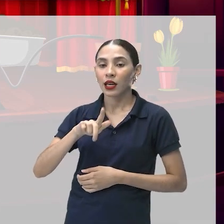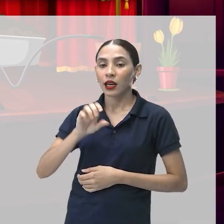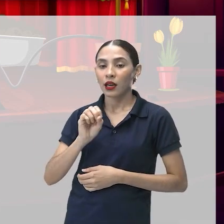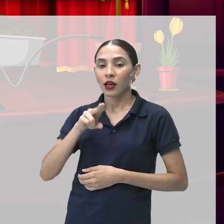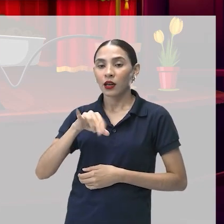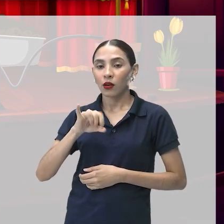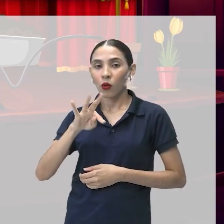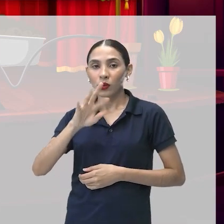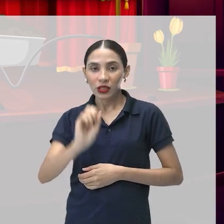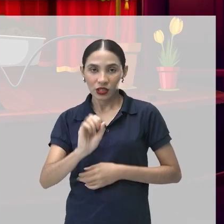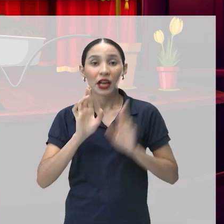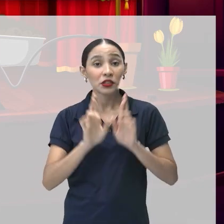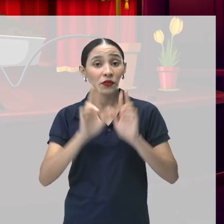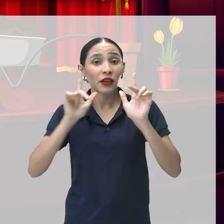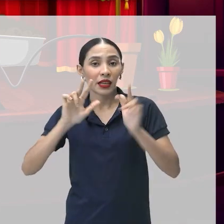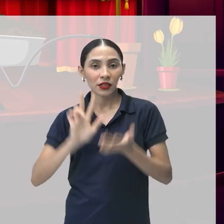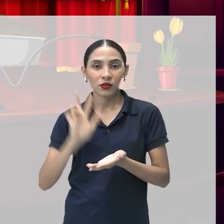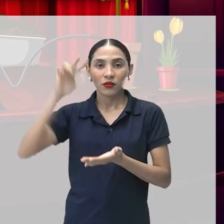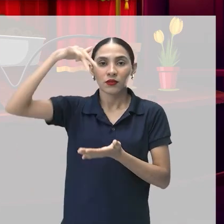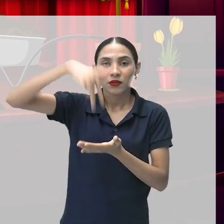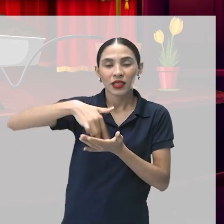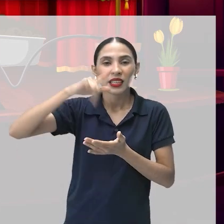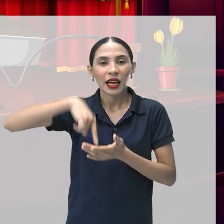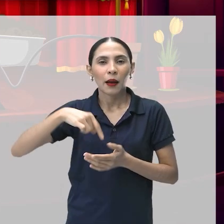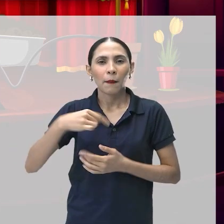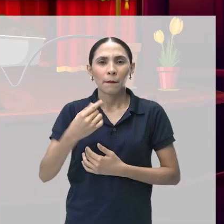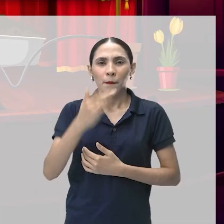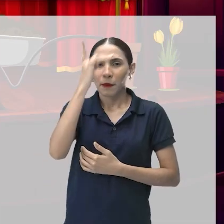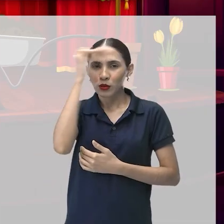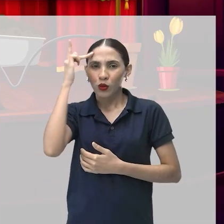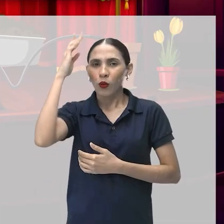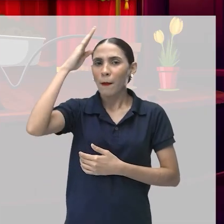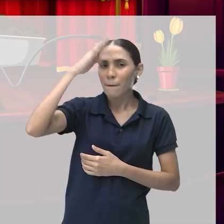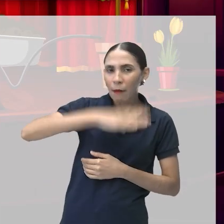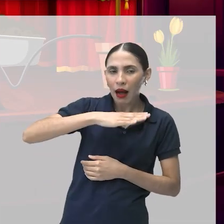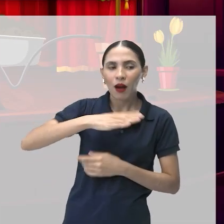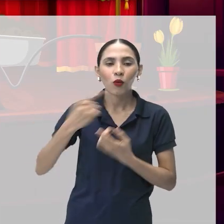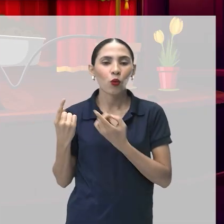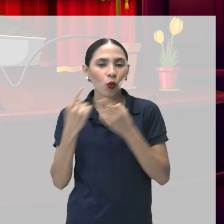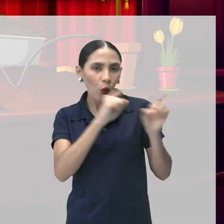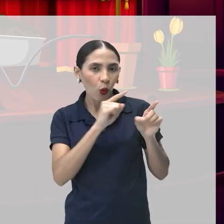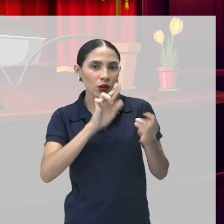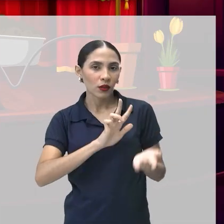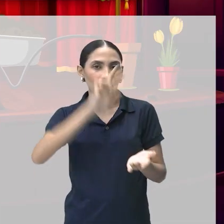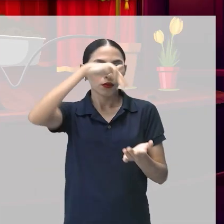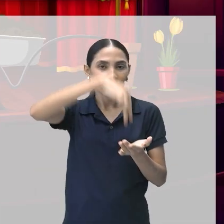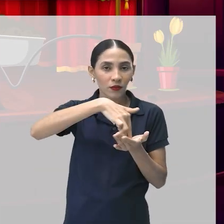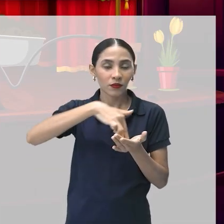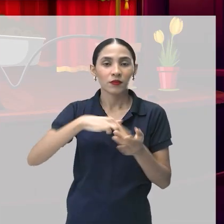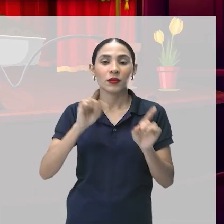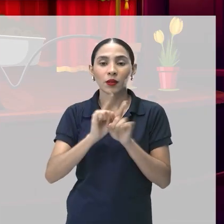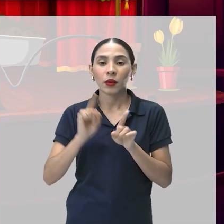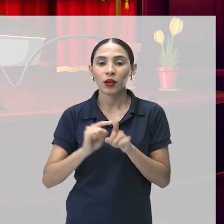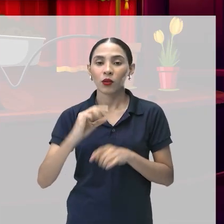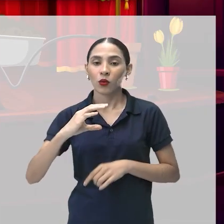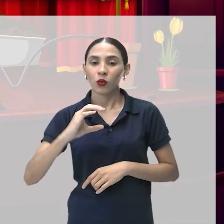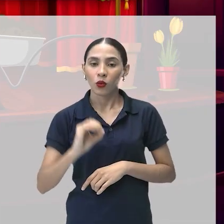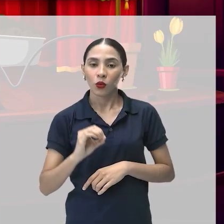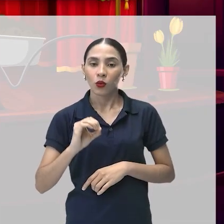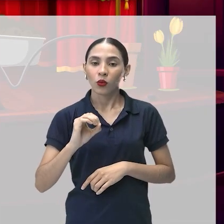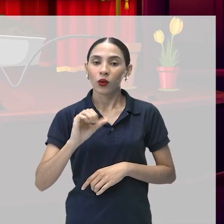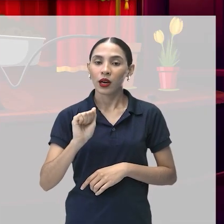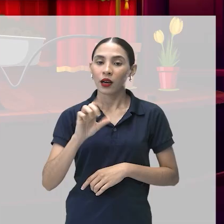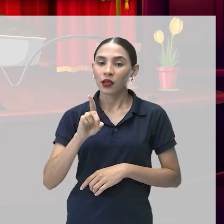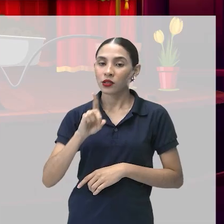adversário do protagonista, que geralmente é o vilão, que fará oposição ao protagonista, e o coadjuvante, que é o